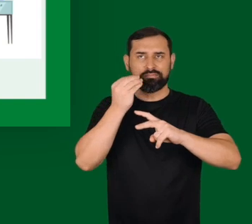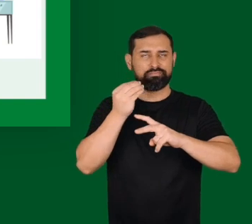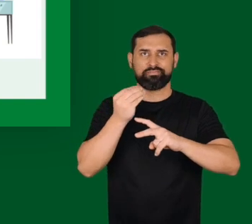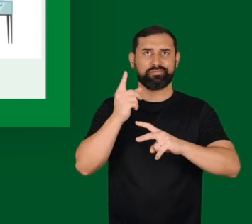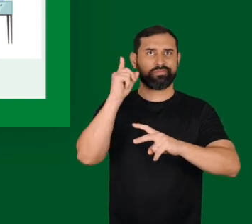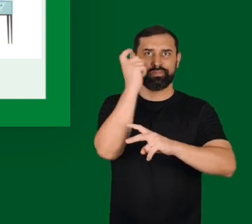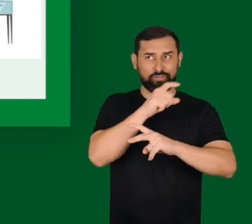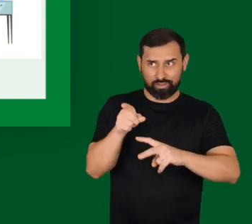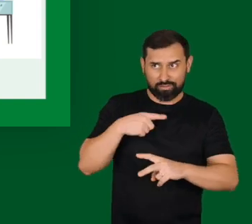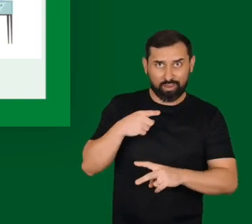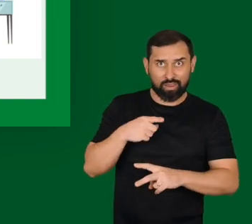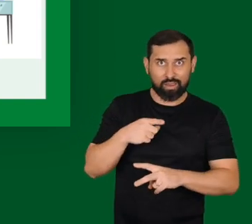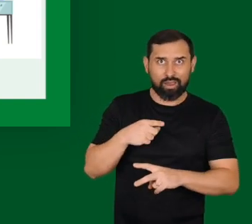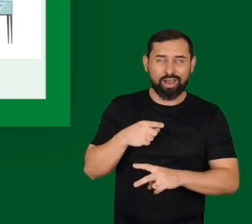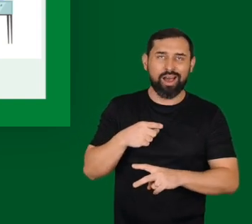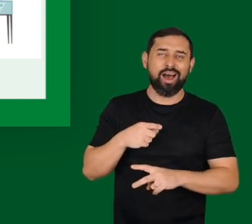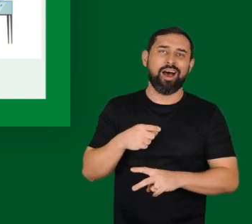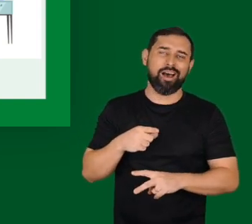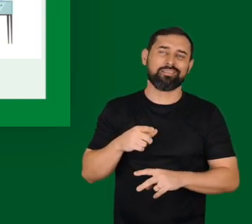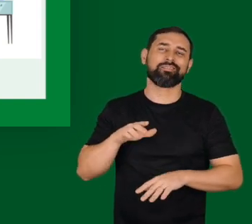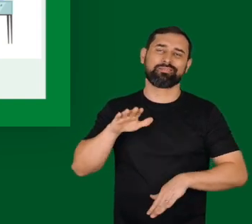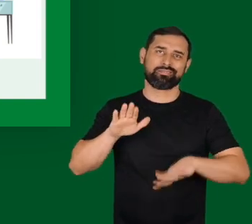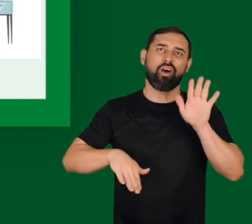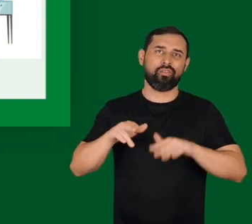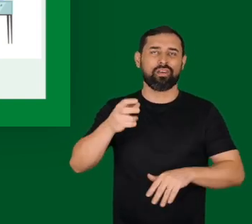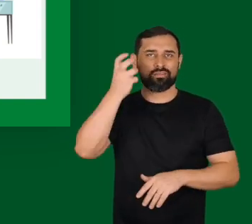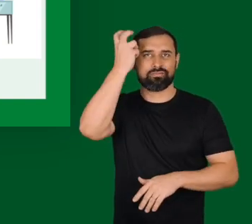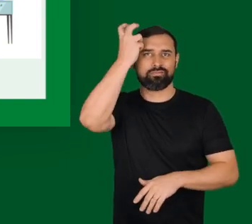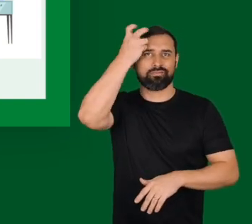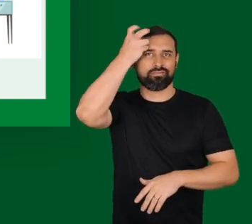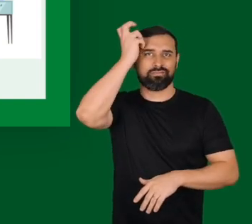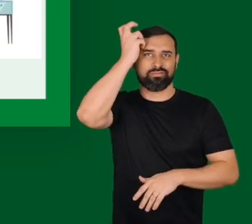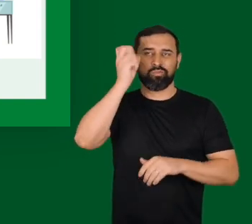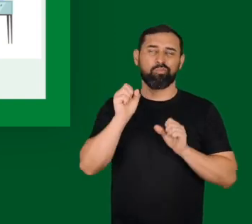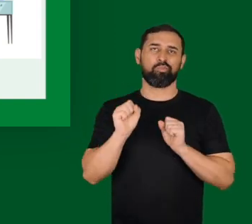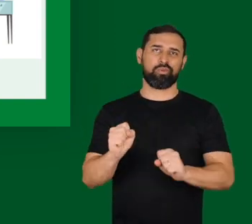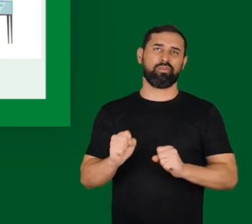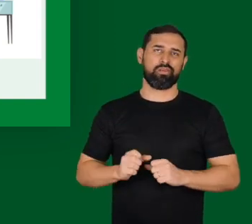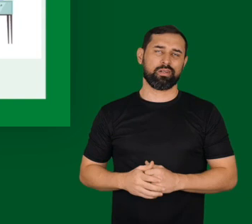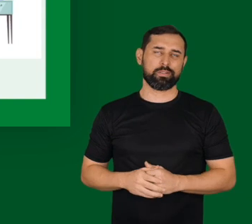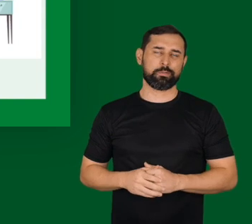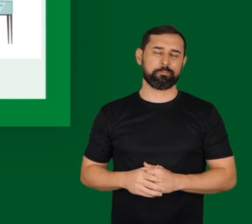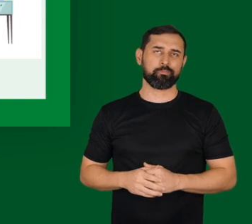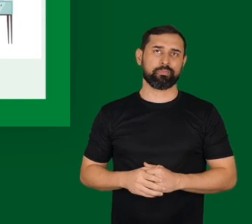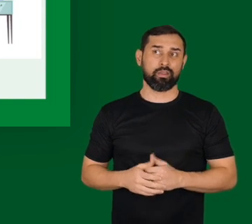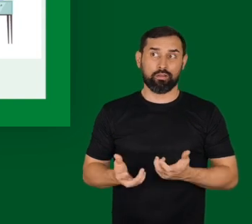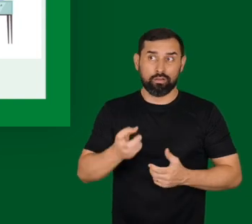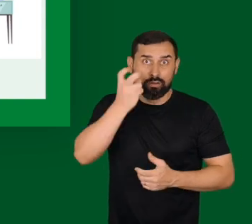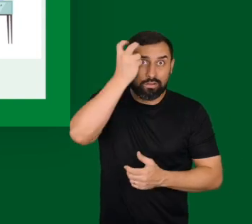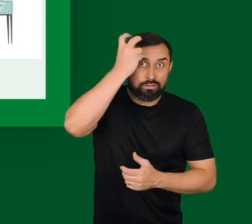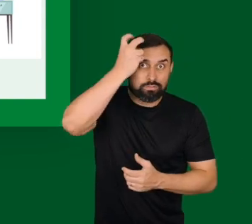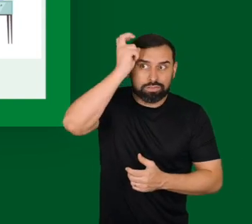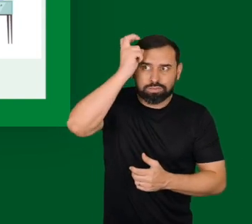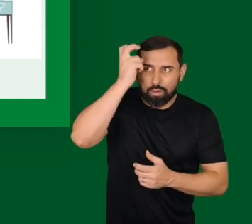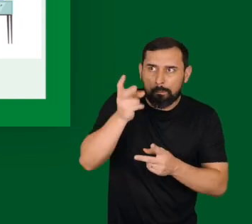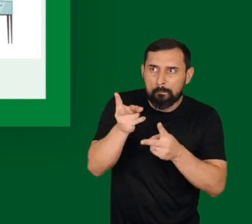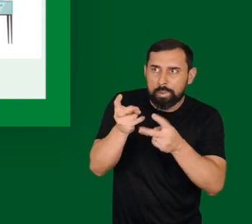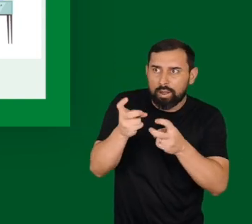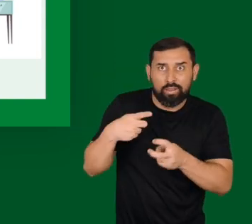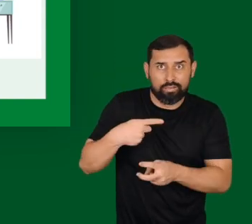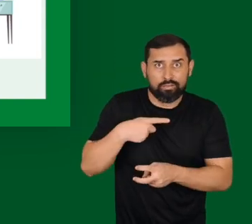membrana meníngea que podem ter ou não sinais de hipertensão intracraniana. Sinais de